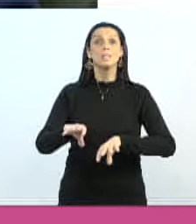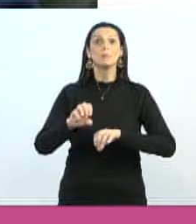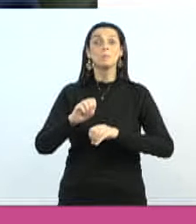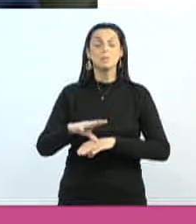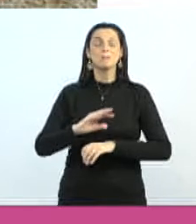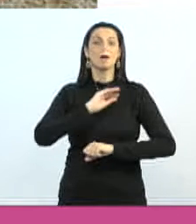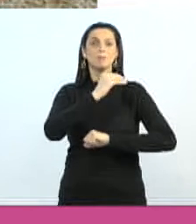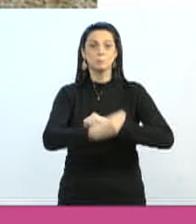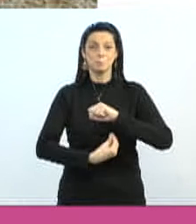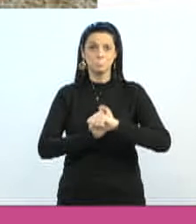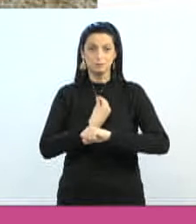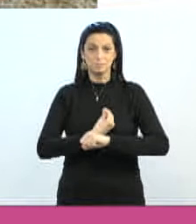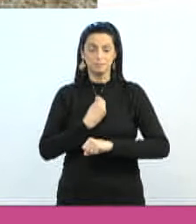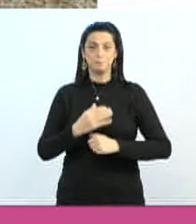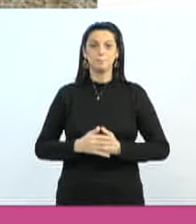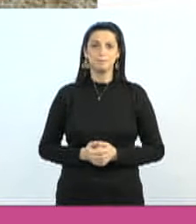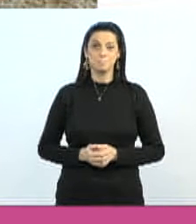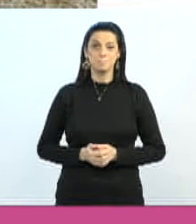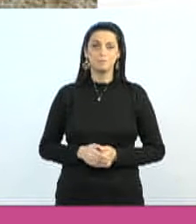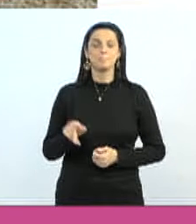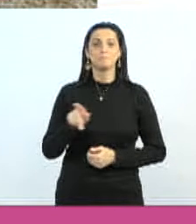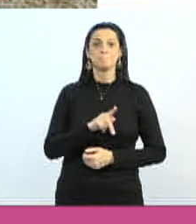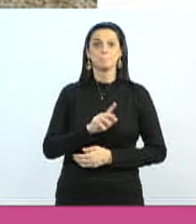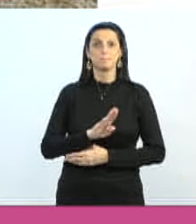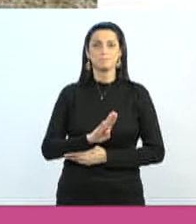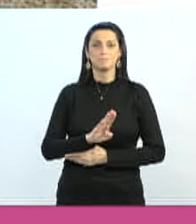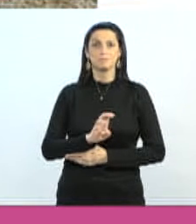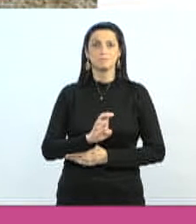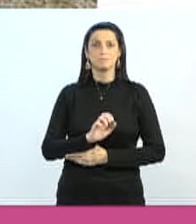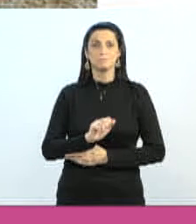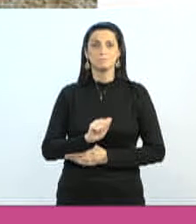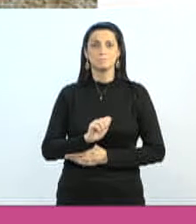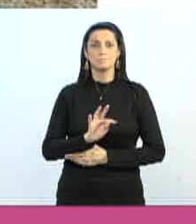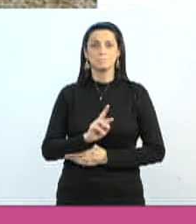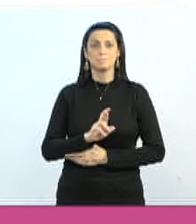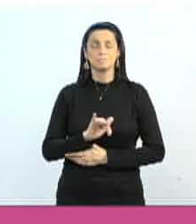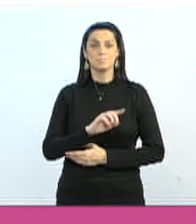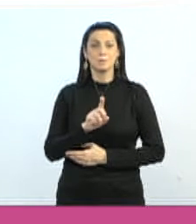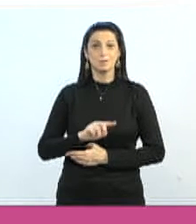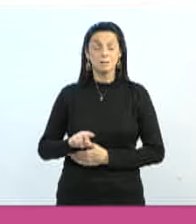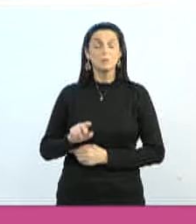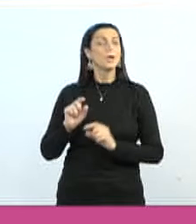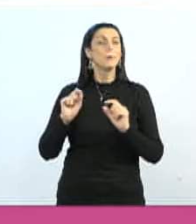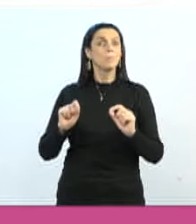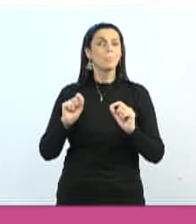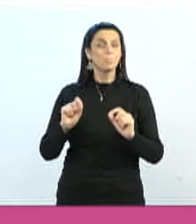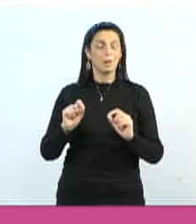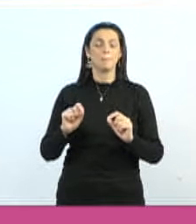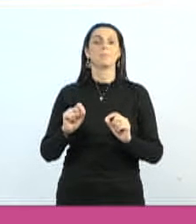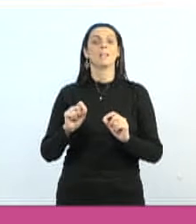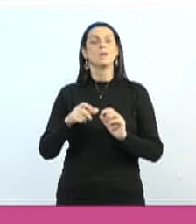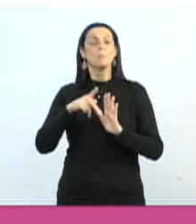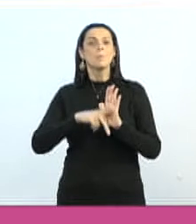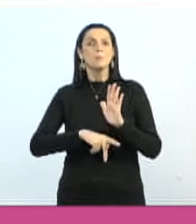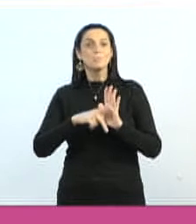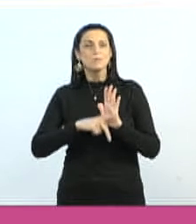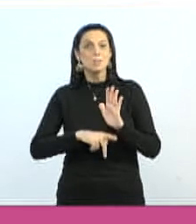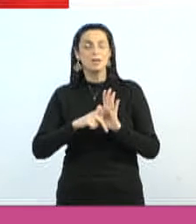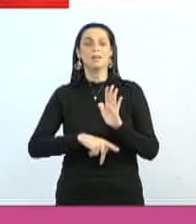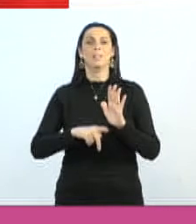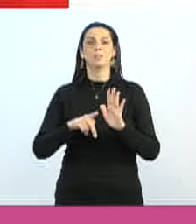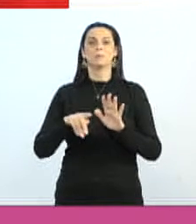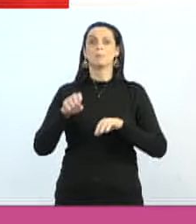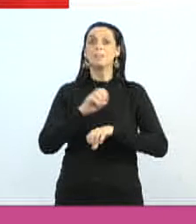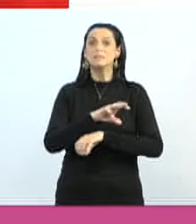Ambiental, professora Beatriz Vacelay Birger, que a ideia é planejar e executar projetos destinados à